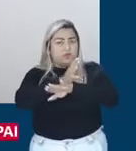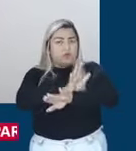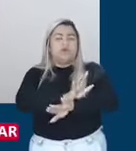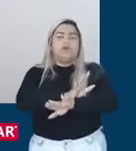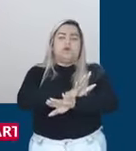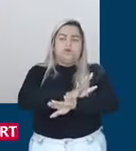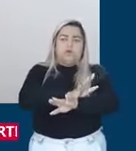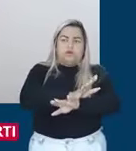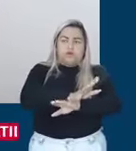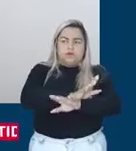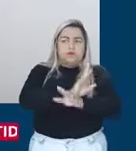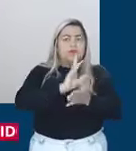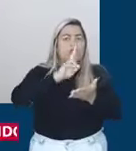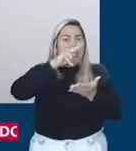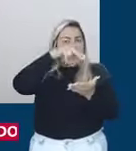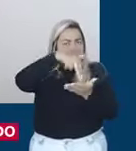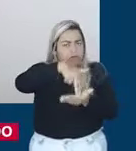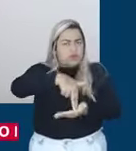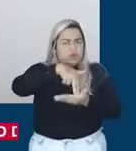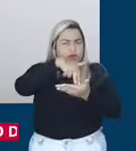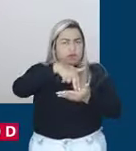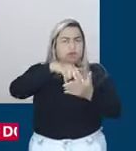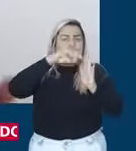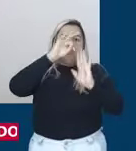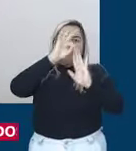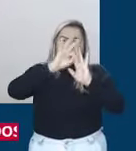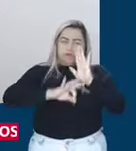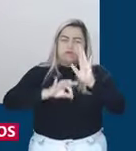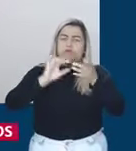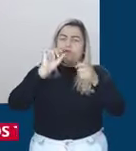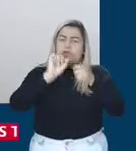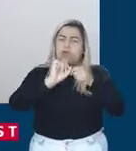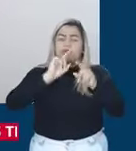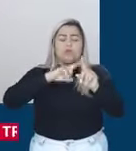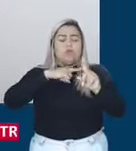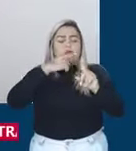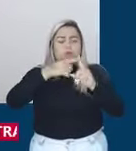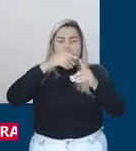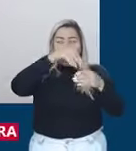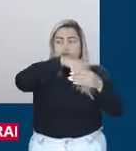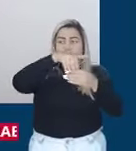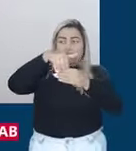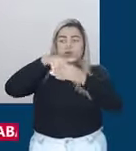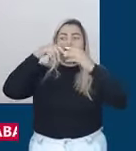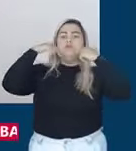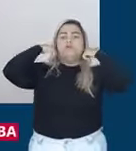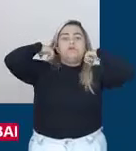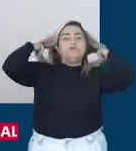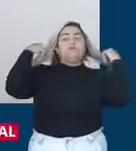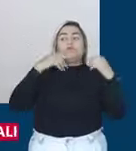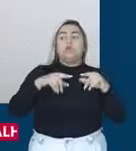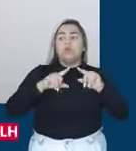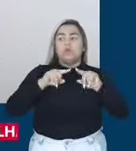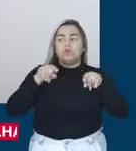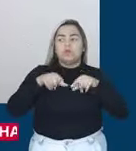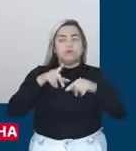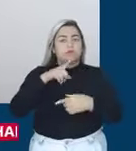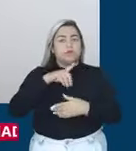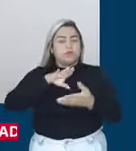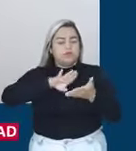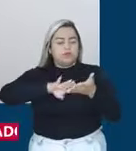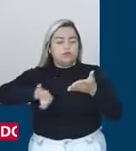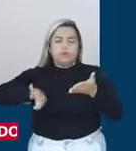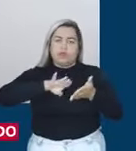firme, manteve no texto, e fizemos o dobro de votos do que aquele setor que queria